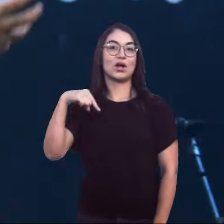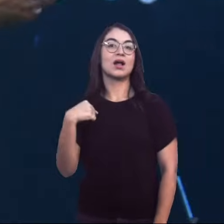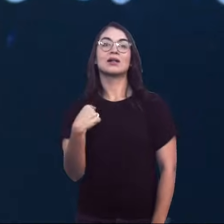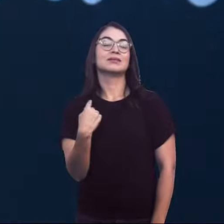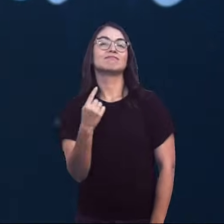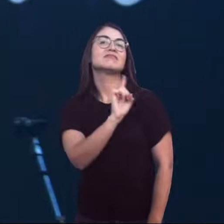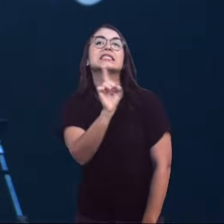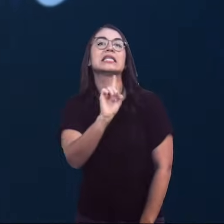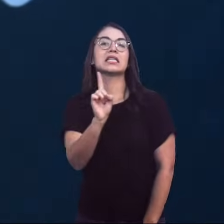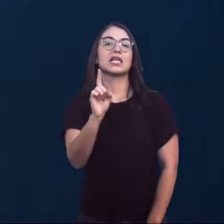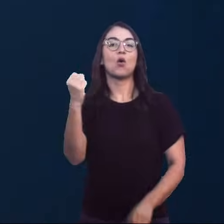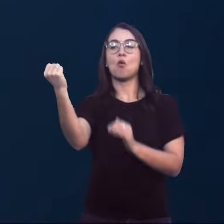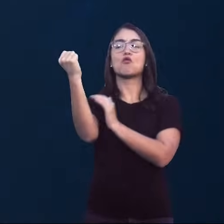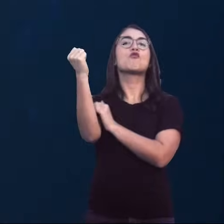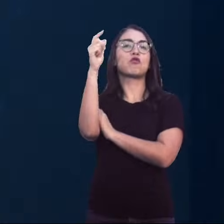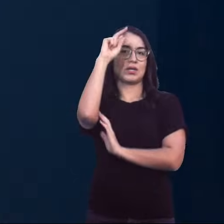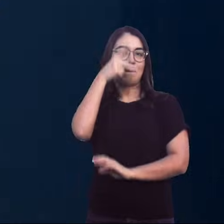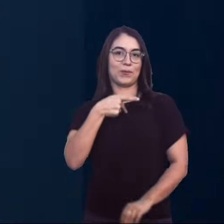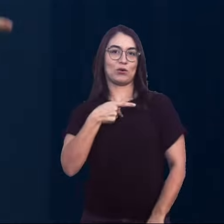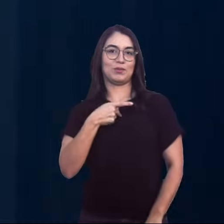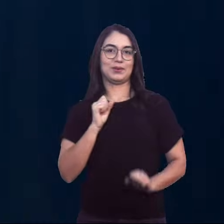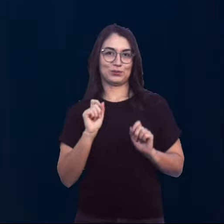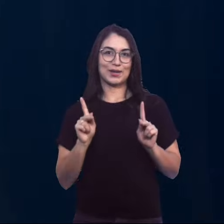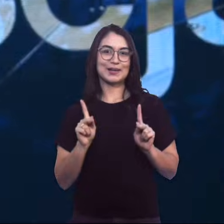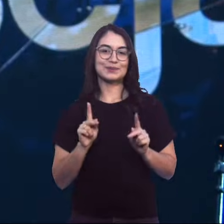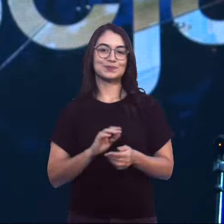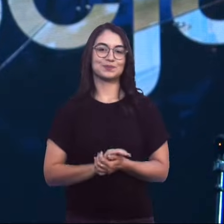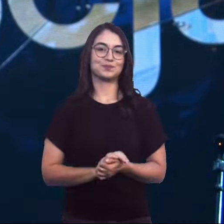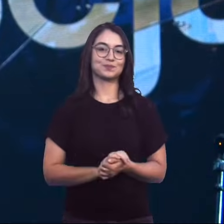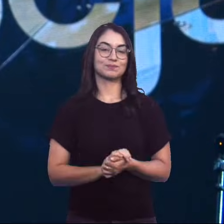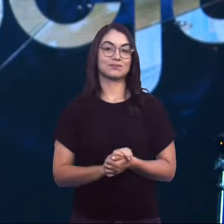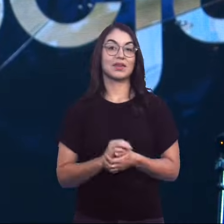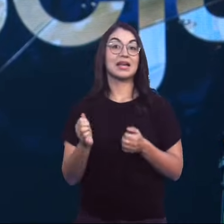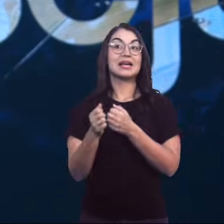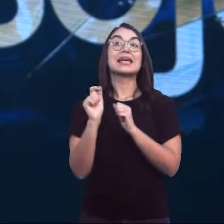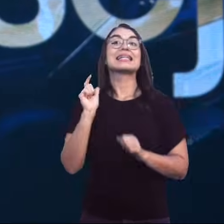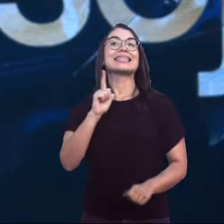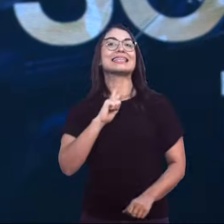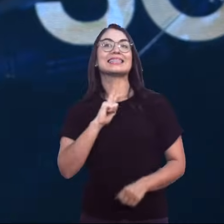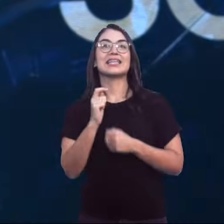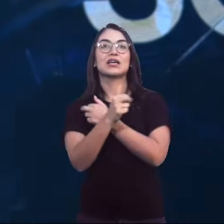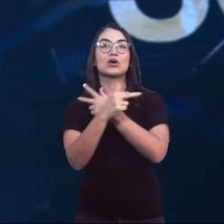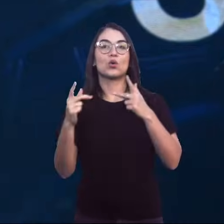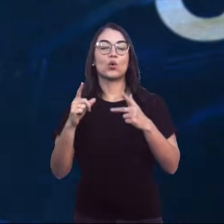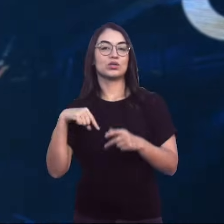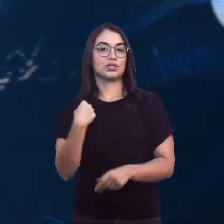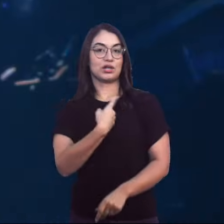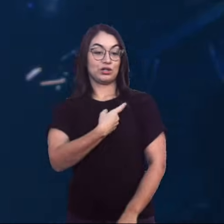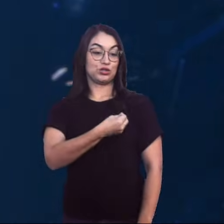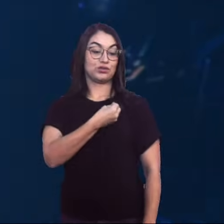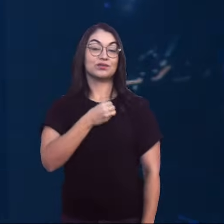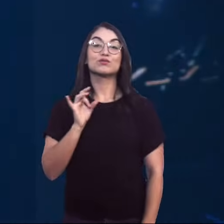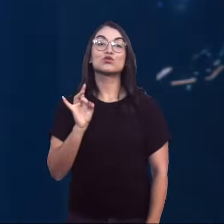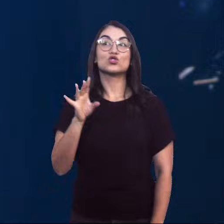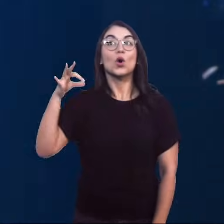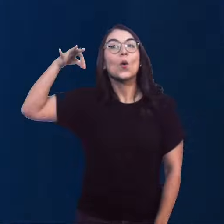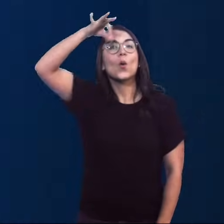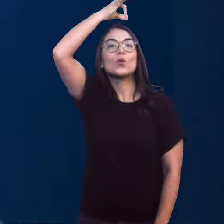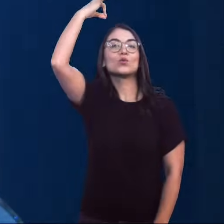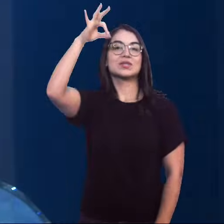de Deus com o nosso braço. Você entendeu isso? Tem coisas que é só pelo Espírito e hoje a gente vai aprender isso com a vida